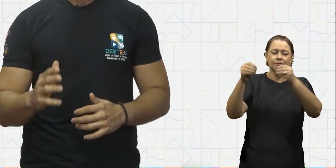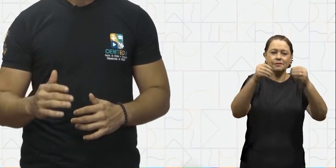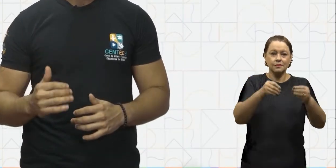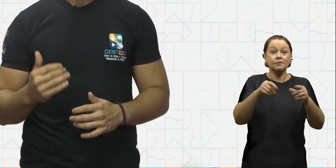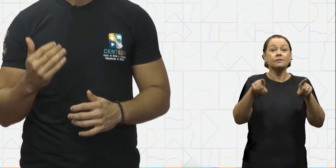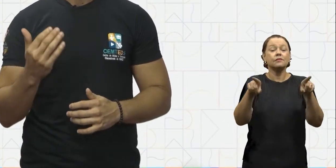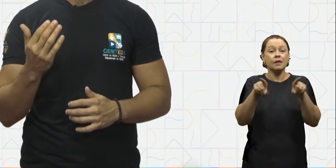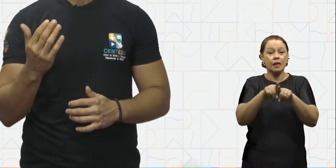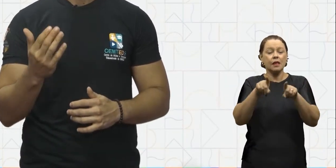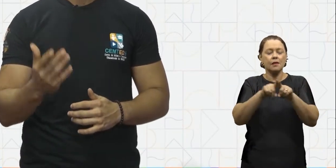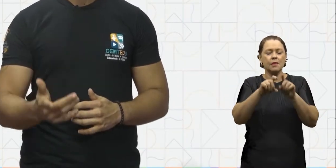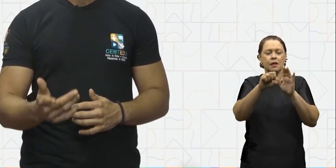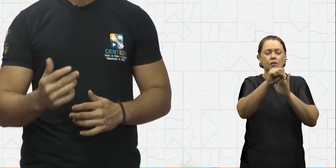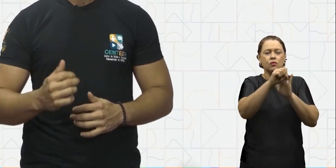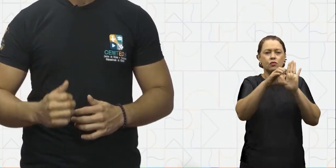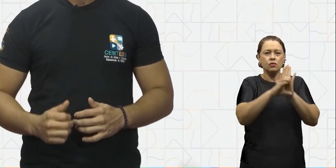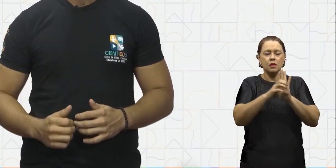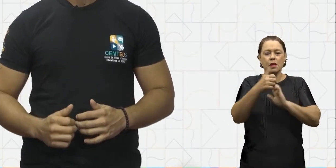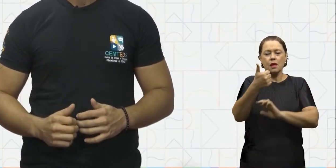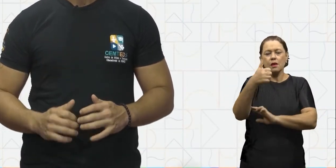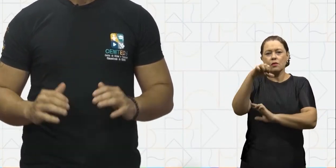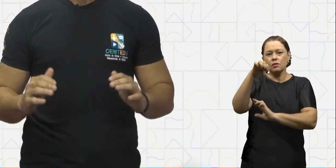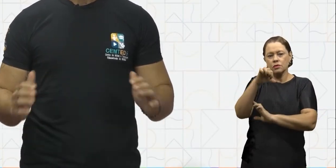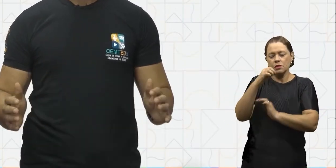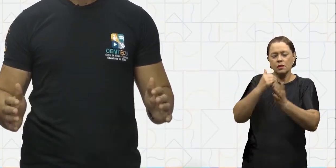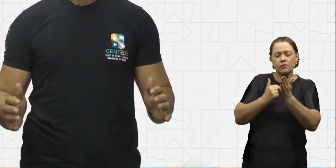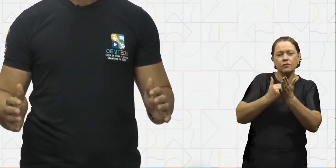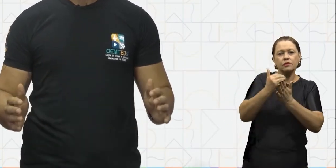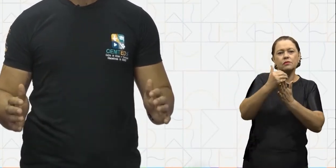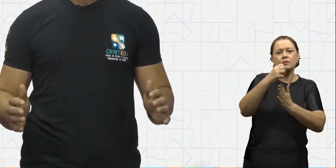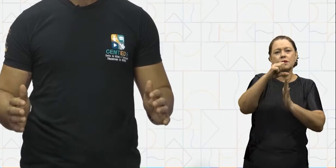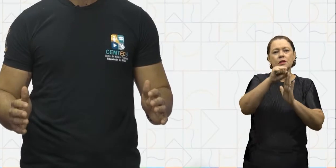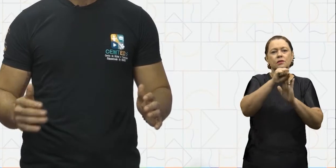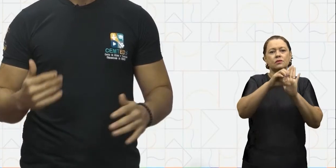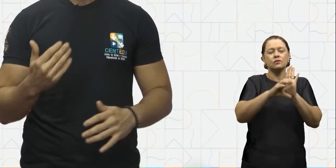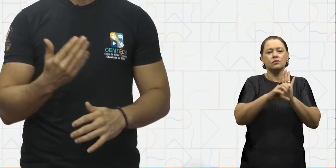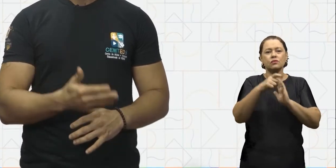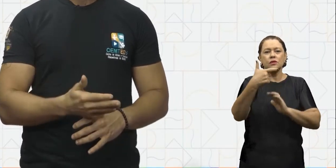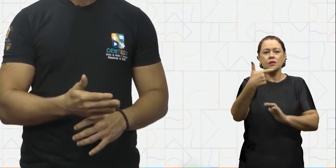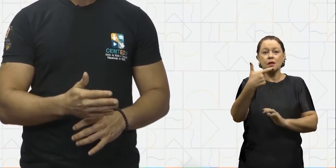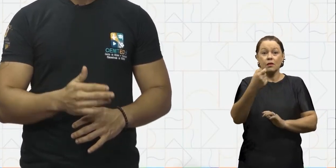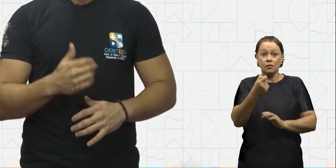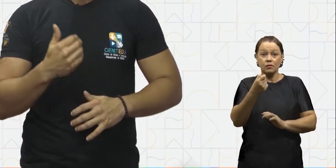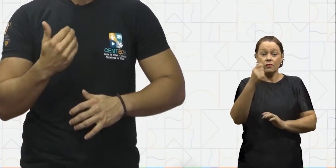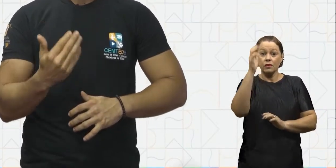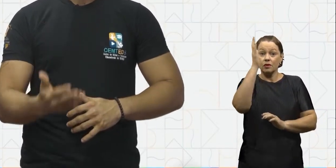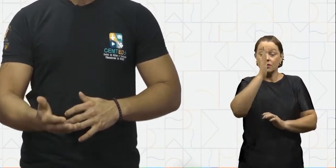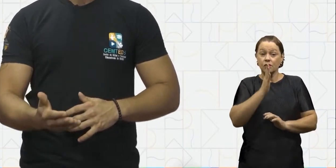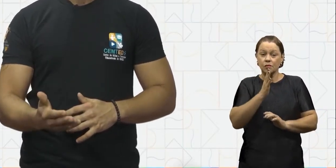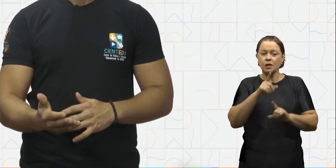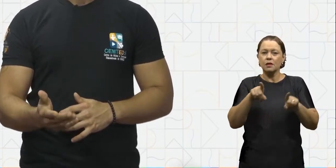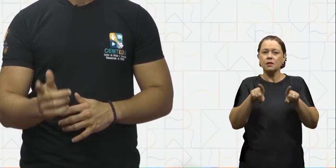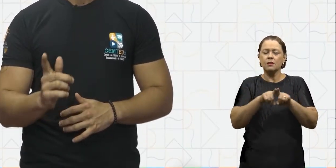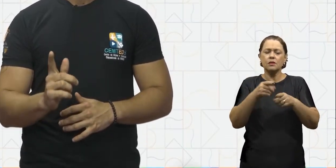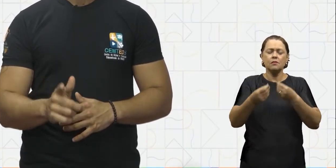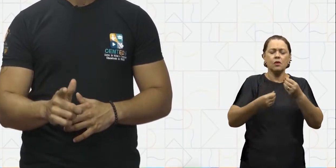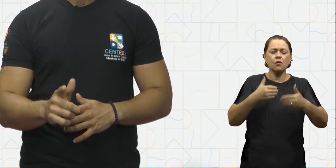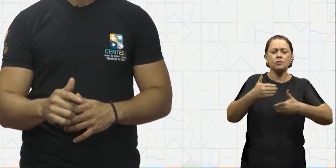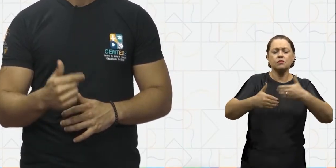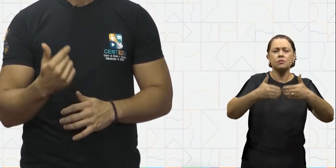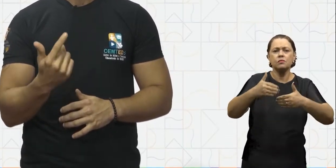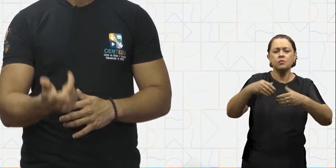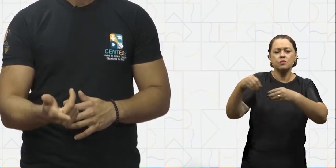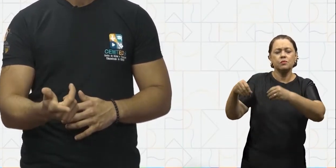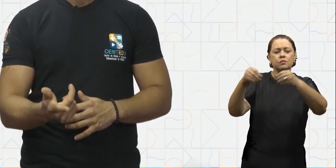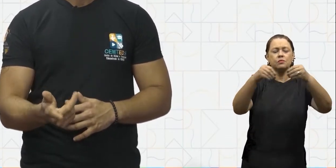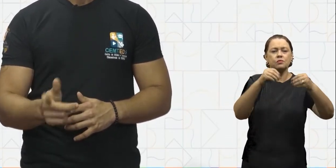processos migratórios do final do século XIX e início do século XX, no Brasil, e as dinâmicas internas de